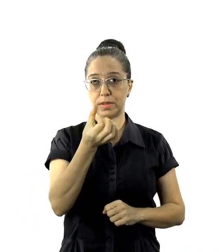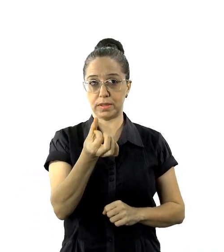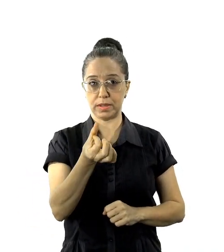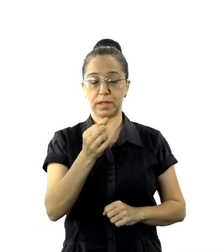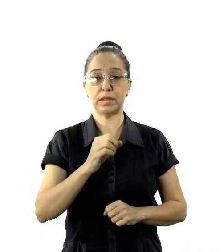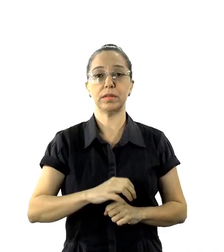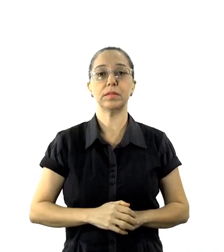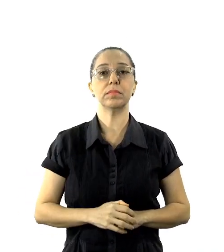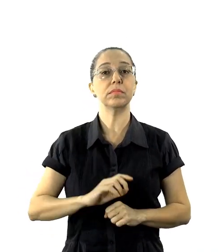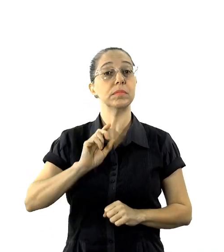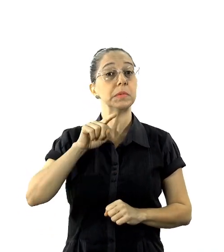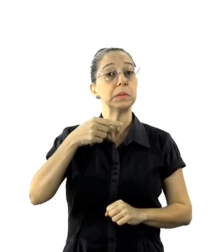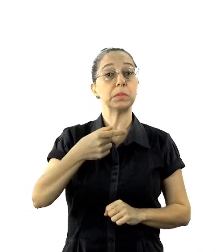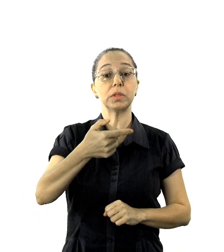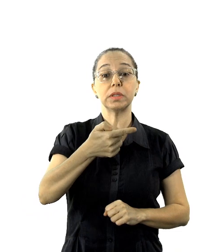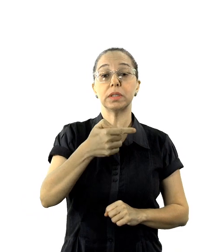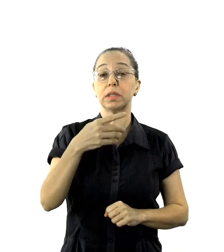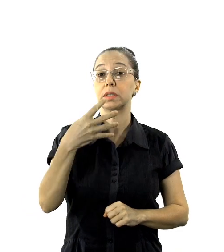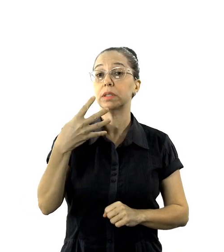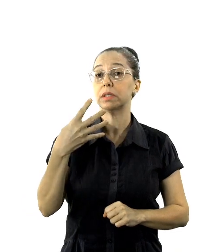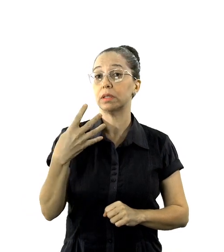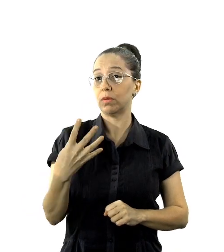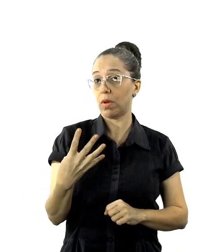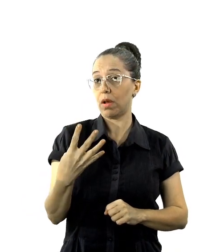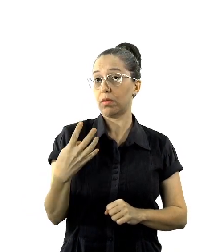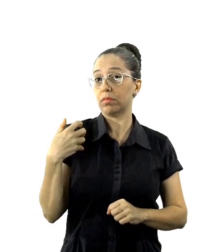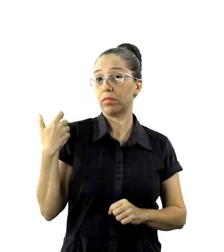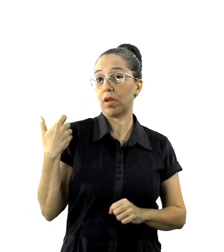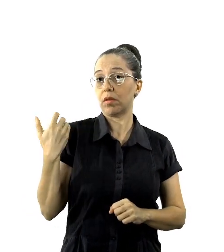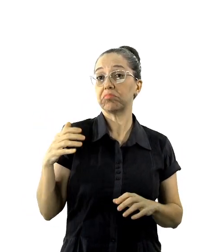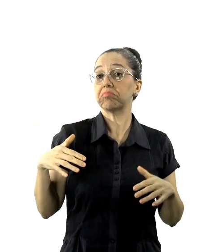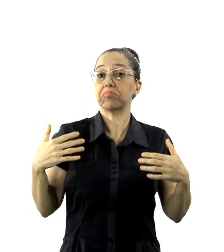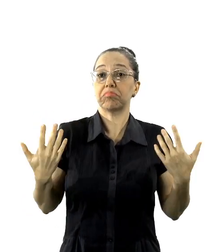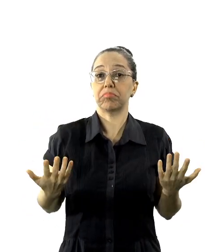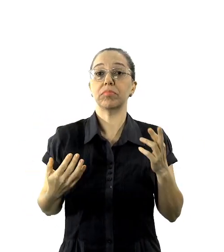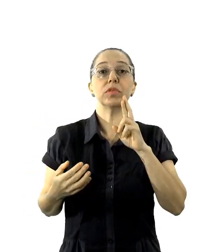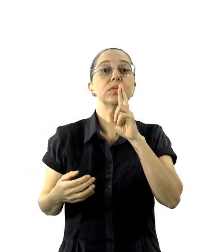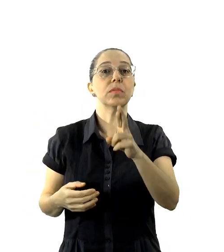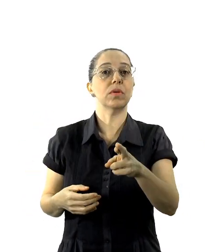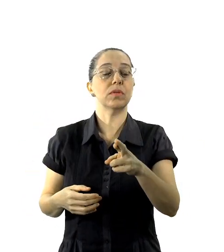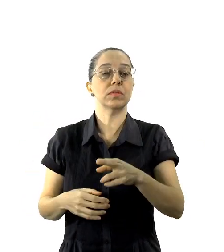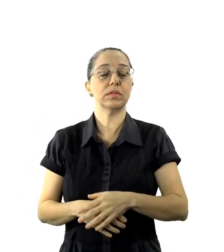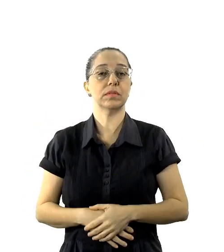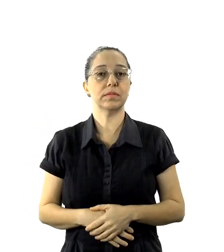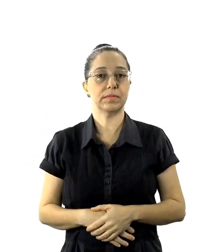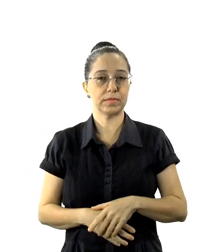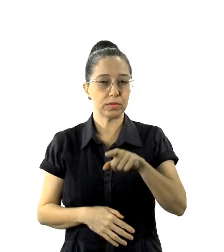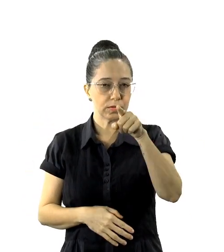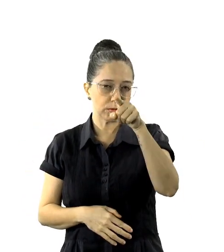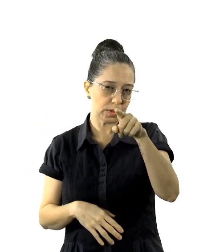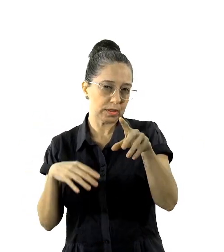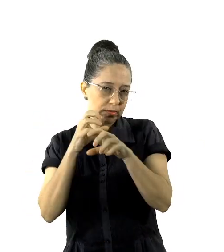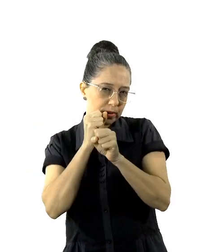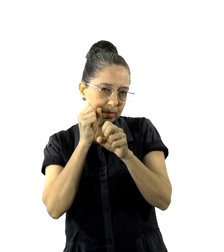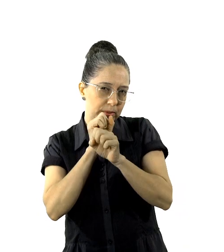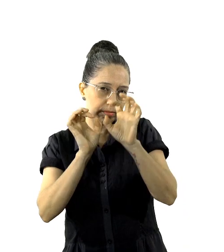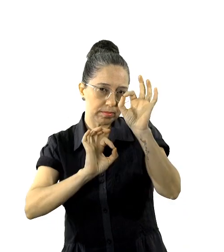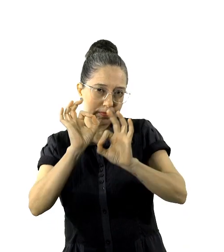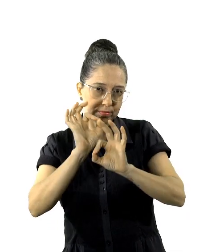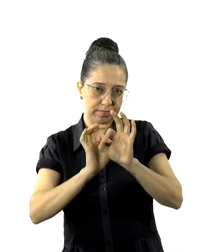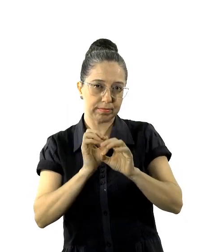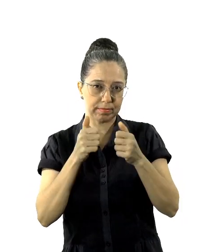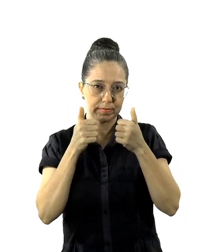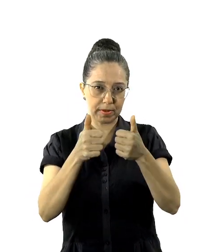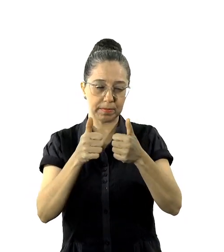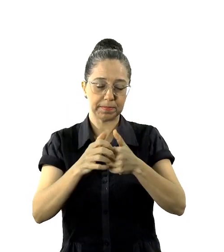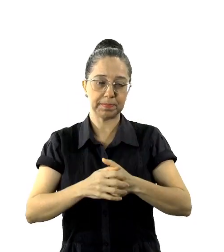56 anos. E letra D, 74 anos. Agora é a sua vez de resolver. Está bem